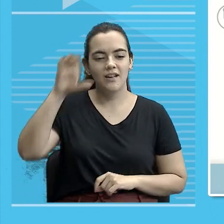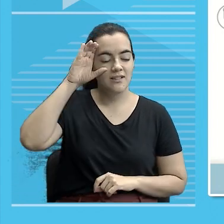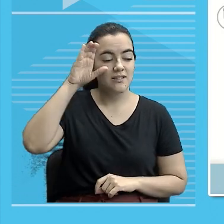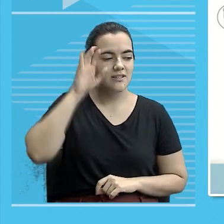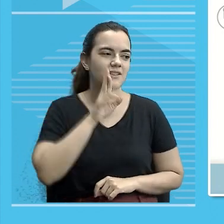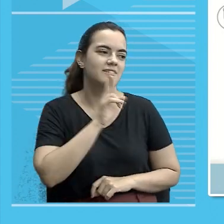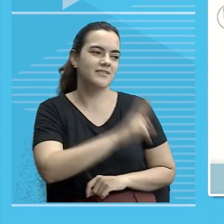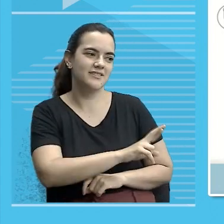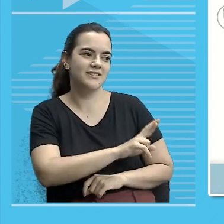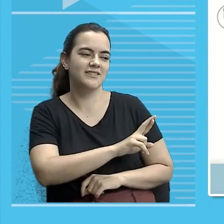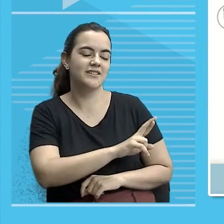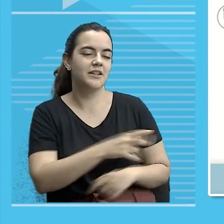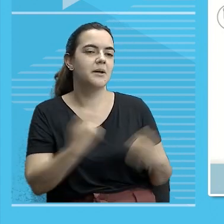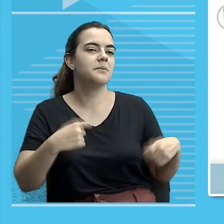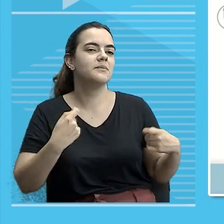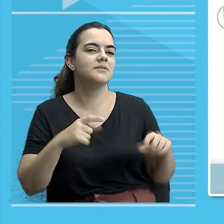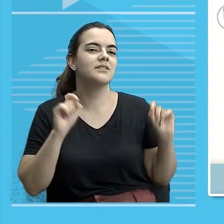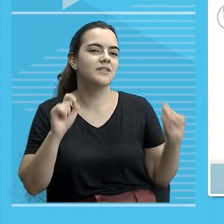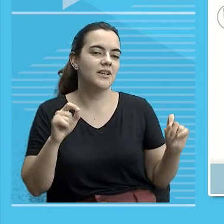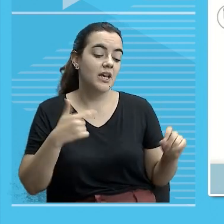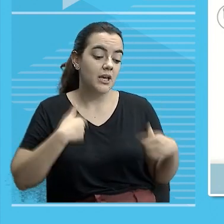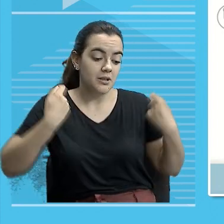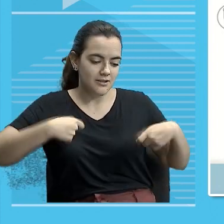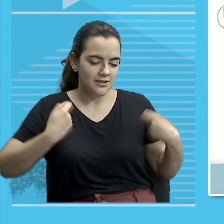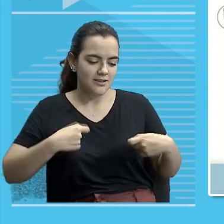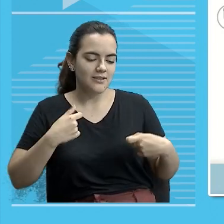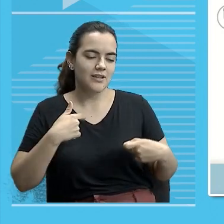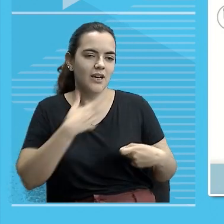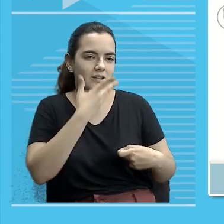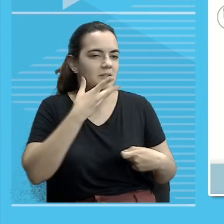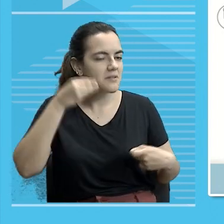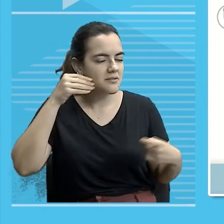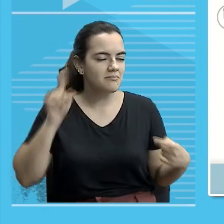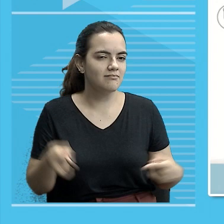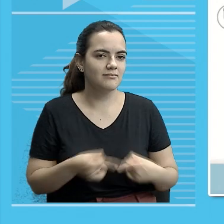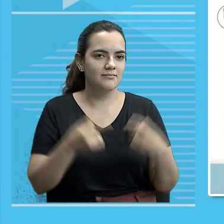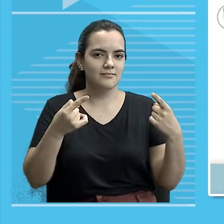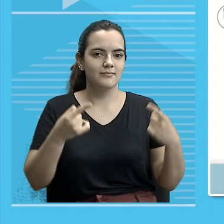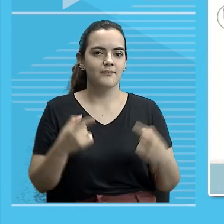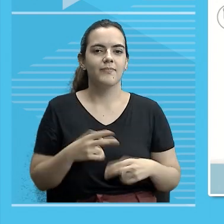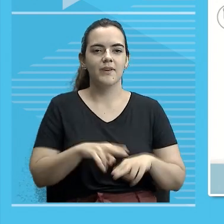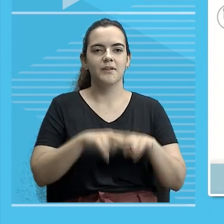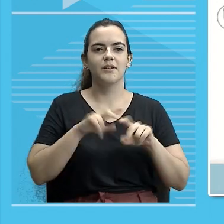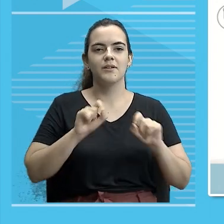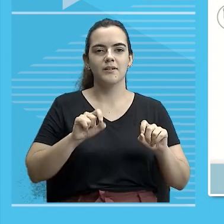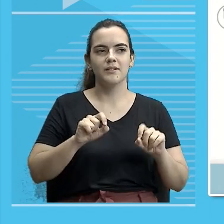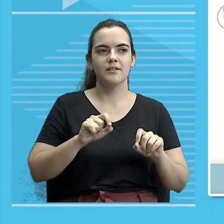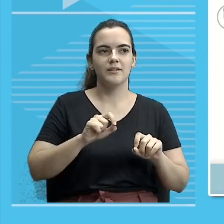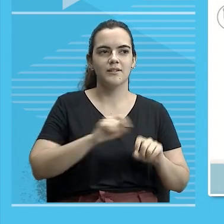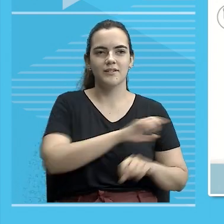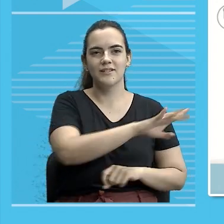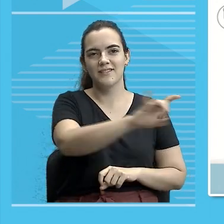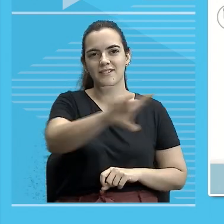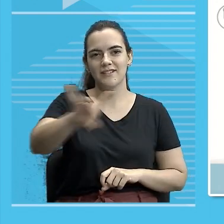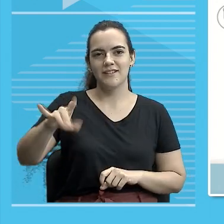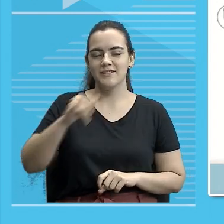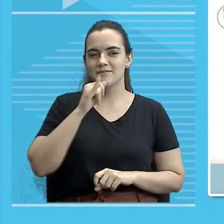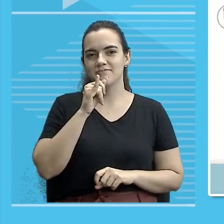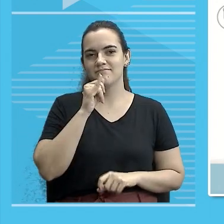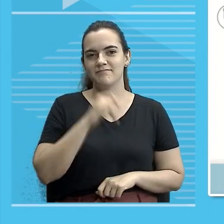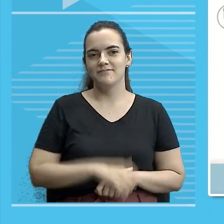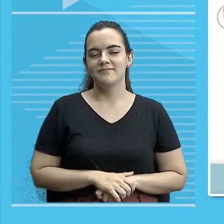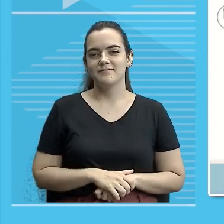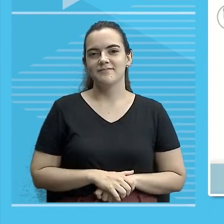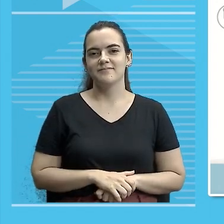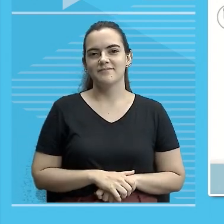de maneira diferente por isso que alguns autores nunca chegaram consenso ó qualidade a perfeição para Luana qualidade